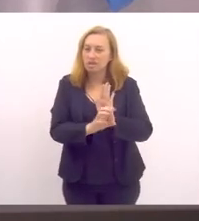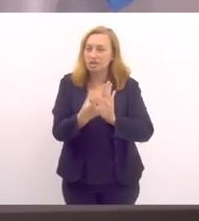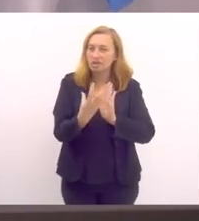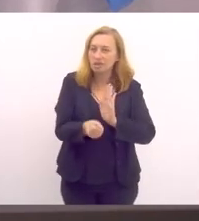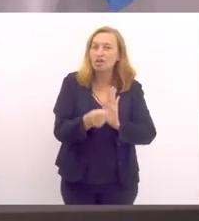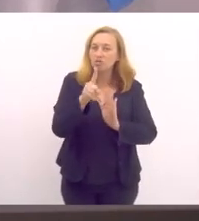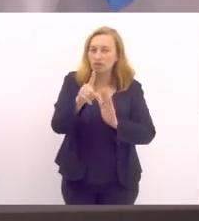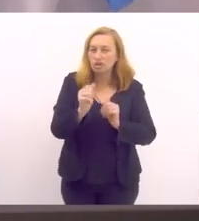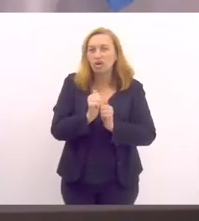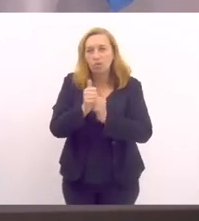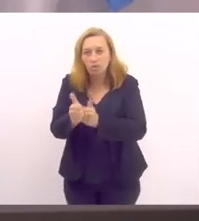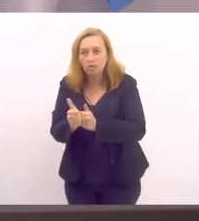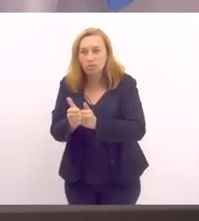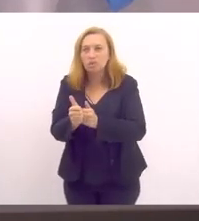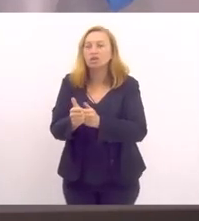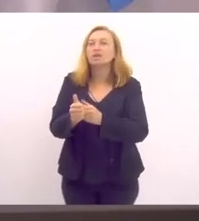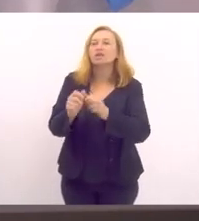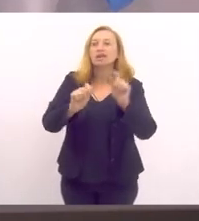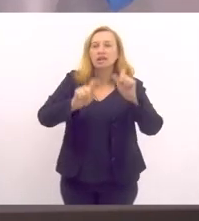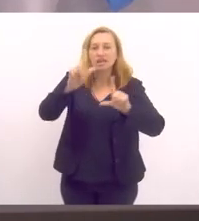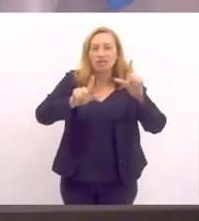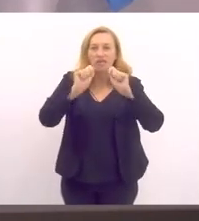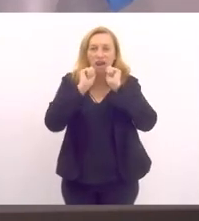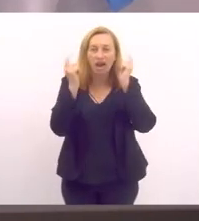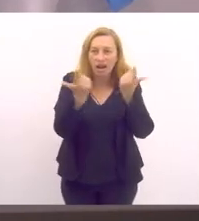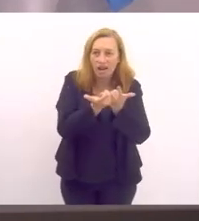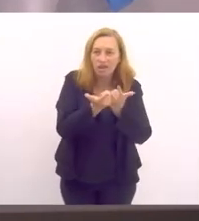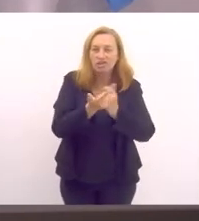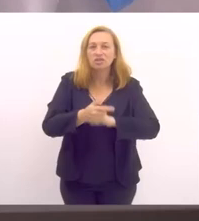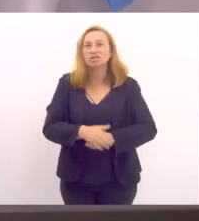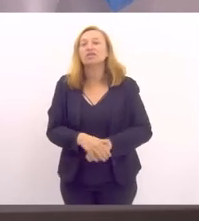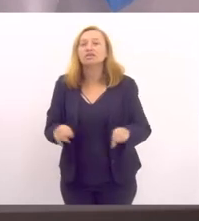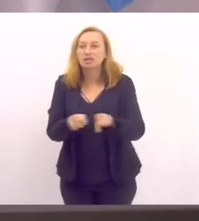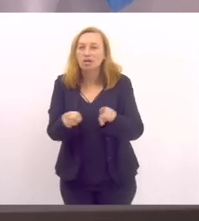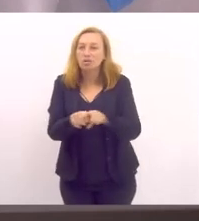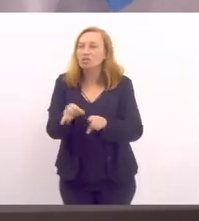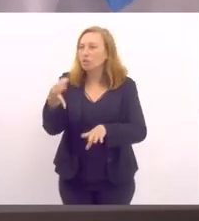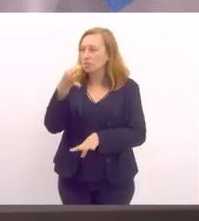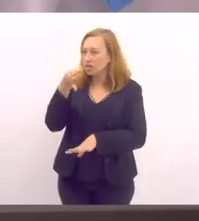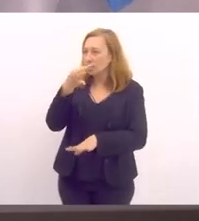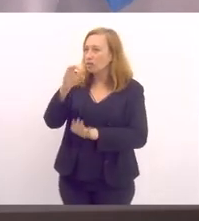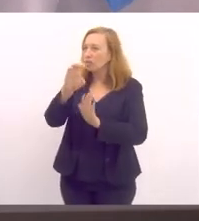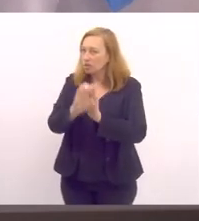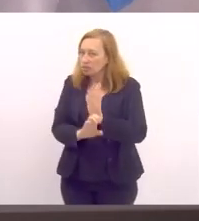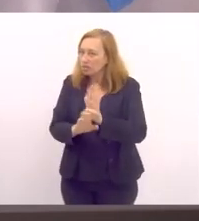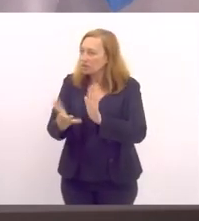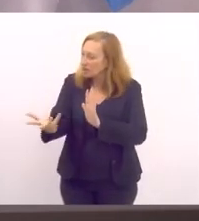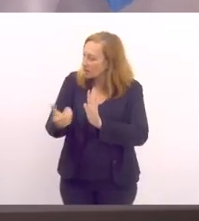nos acompanhou através da TV Alerj, também envia a sua opinião pelo e-mail, a gente vai estar